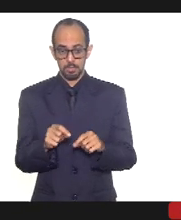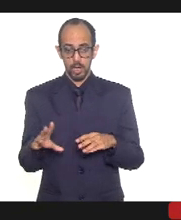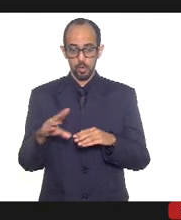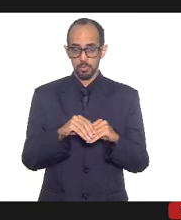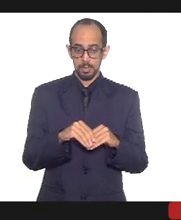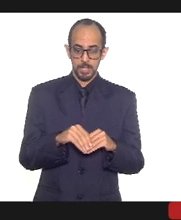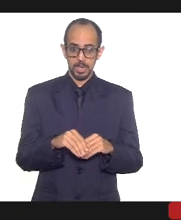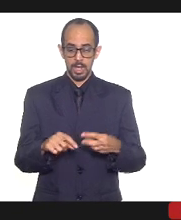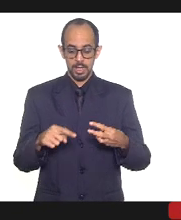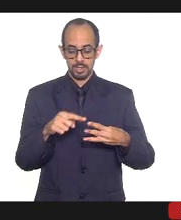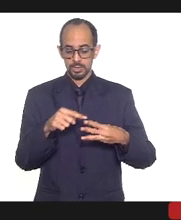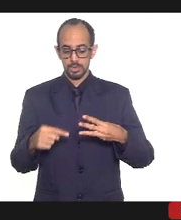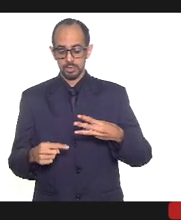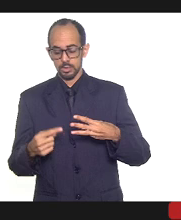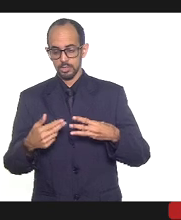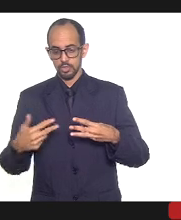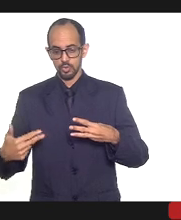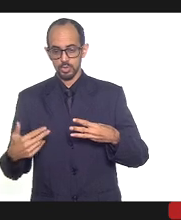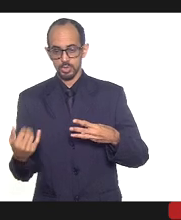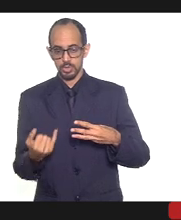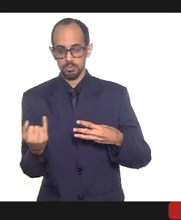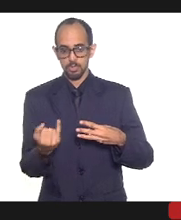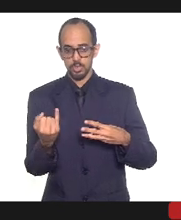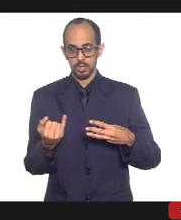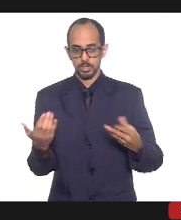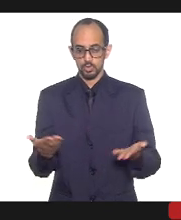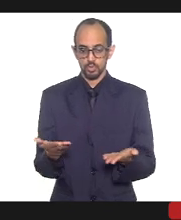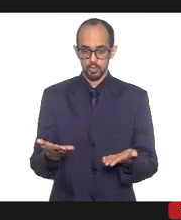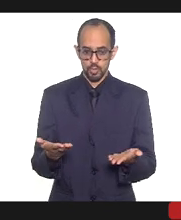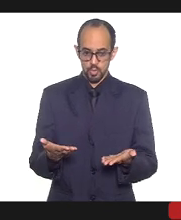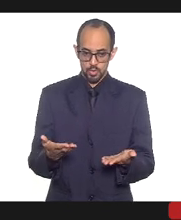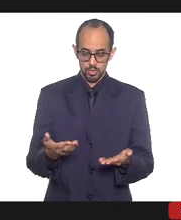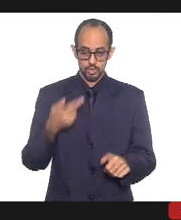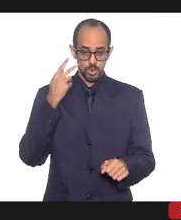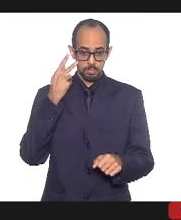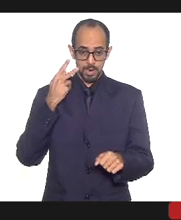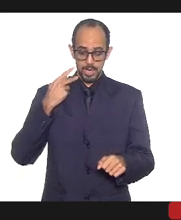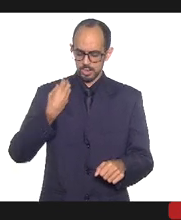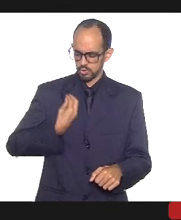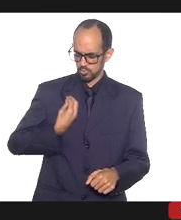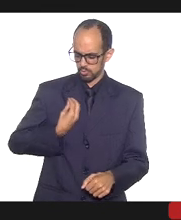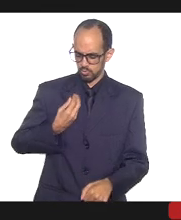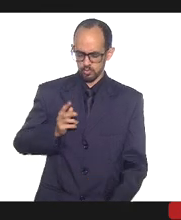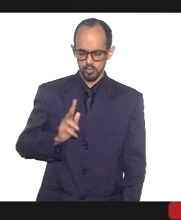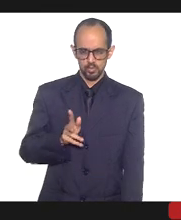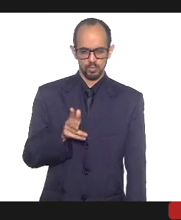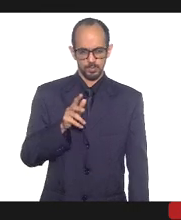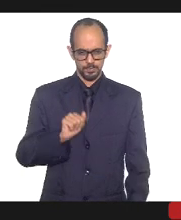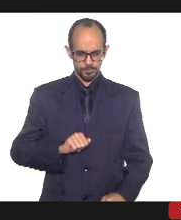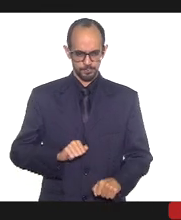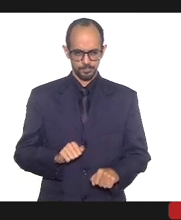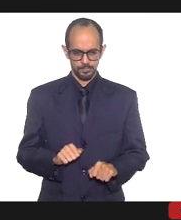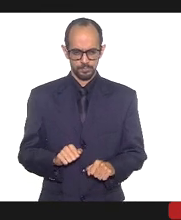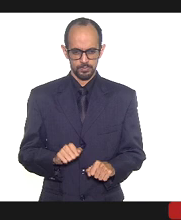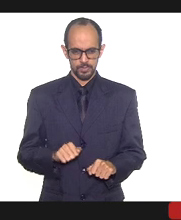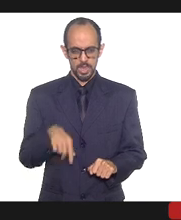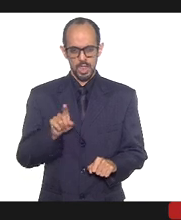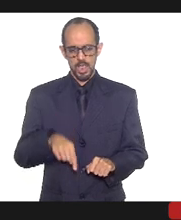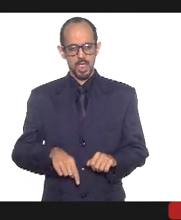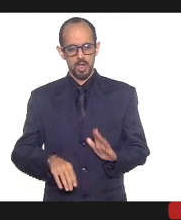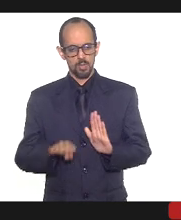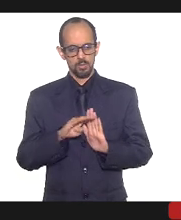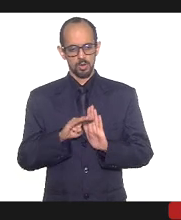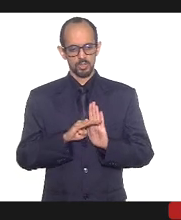três pontos importantíssimos para a gente hoje, para a nossa sobrevivência. Né? É o processo que já foi falado